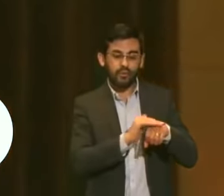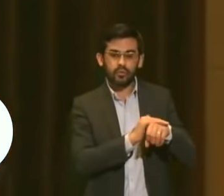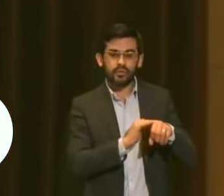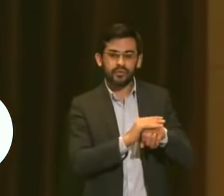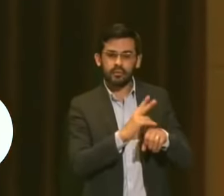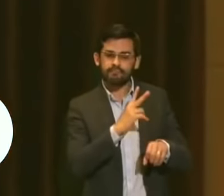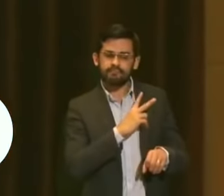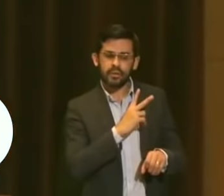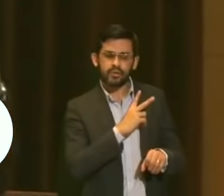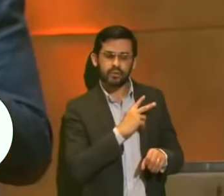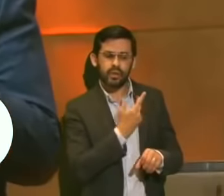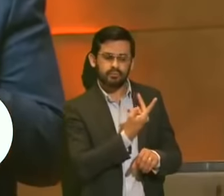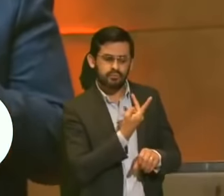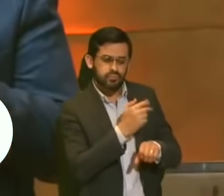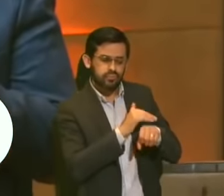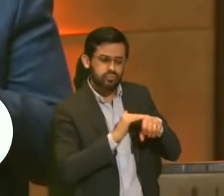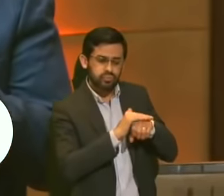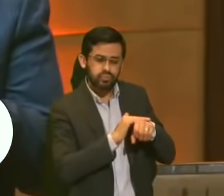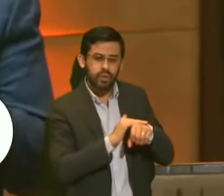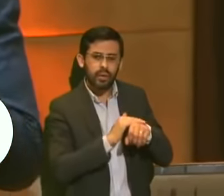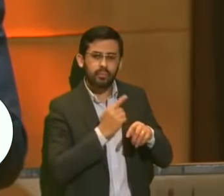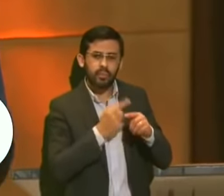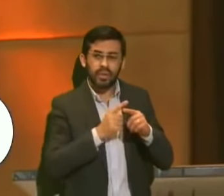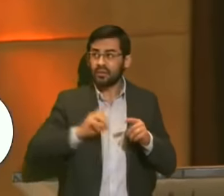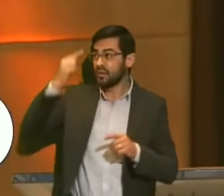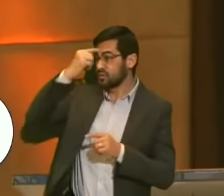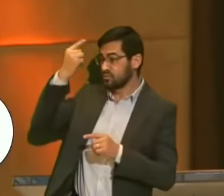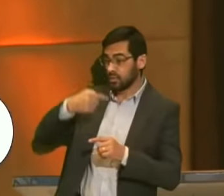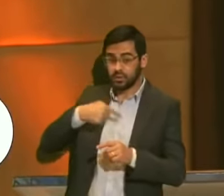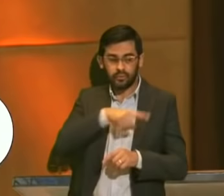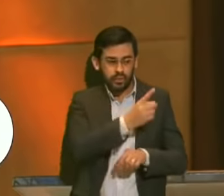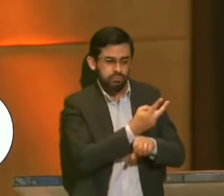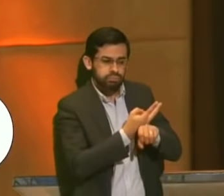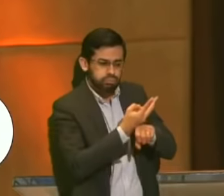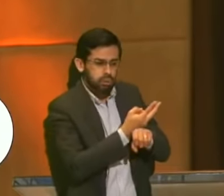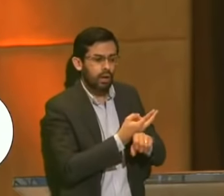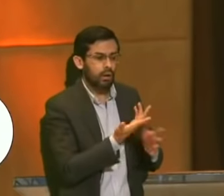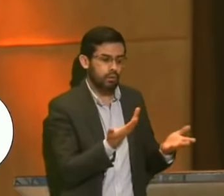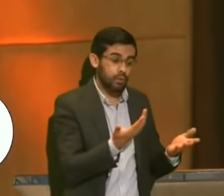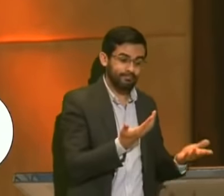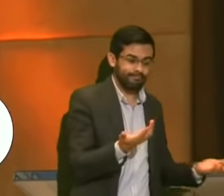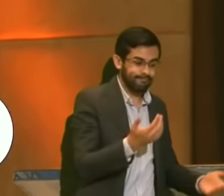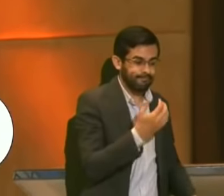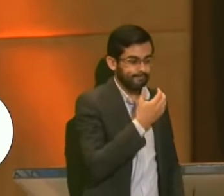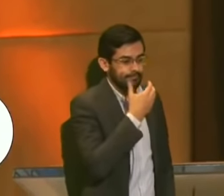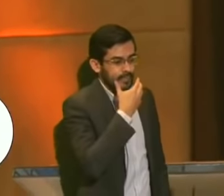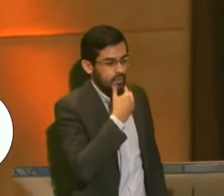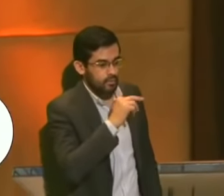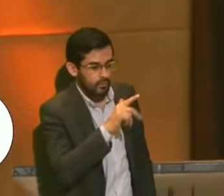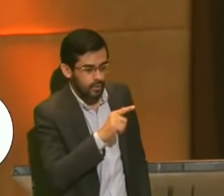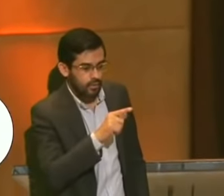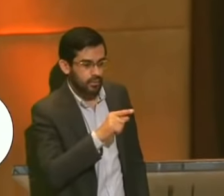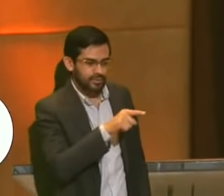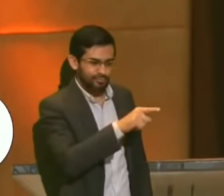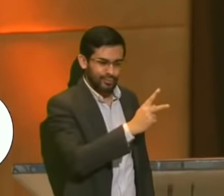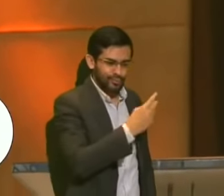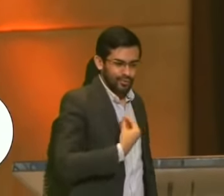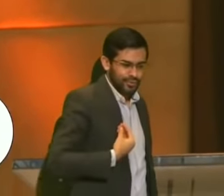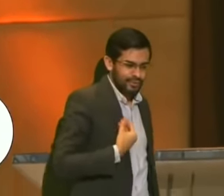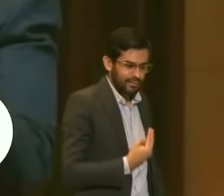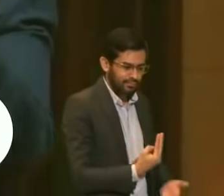a obrigação diante de Deus de procurar você e dizer: meu irmão, não está bem a tua